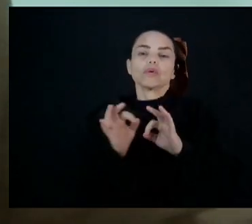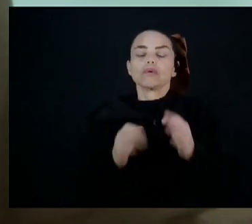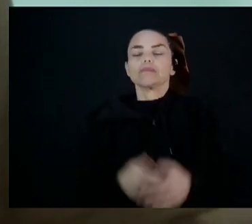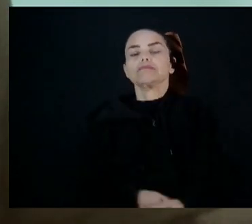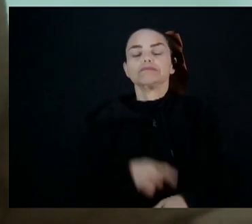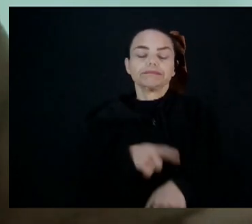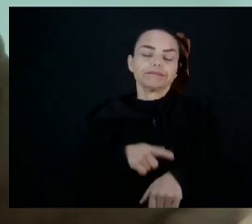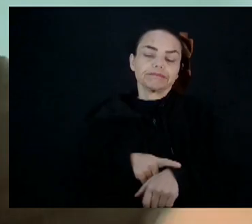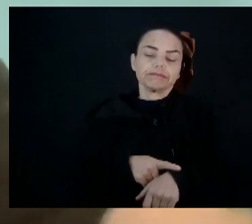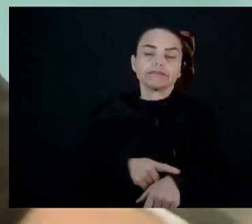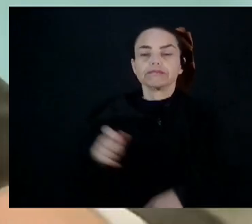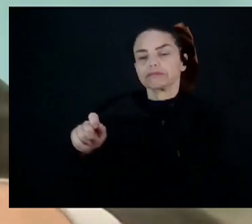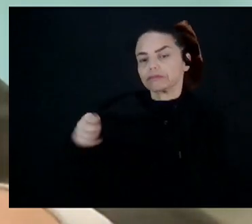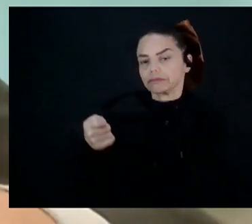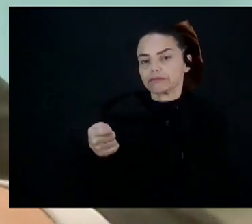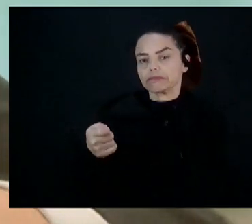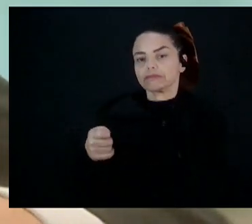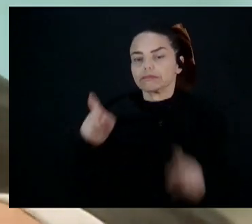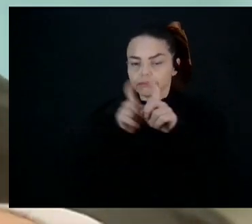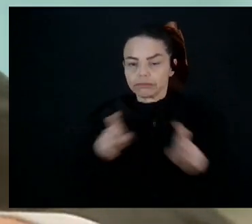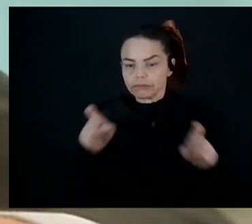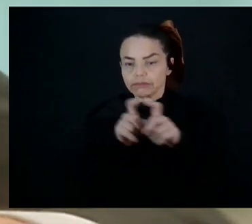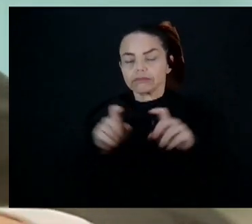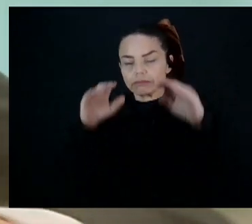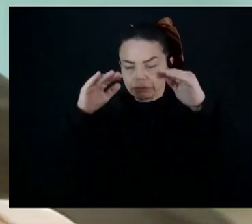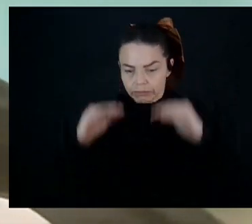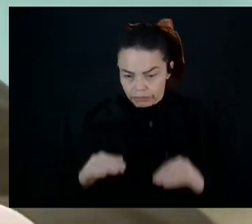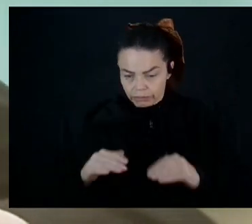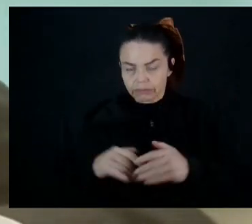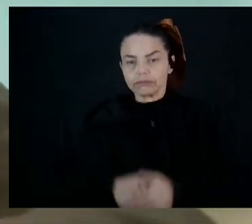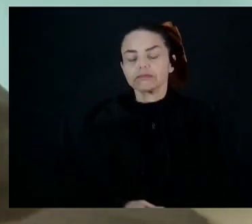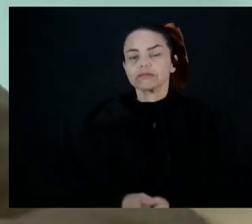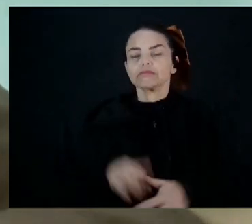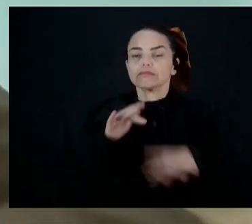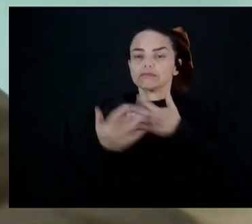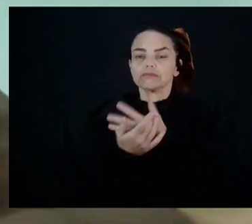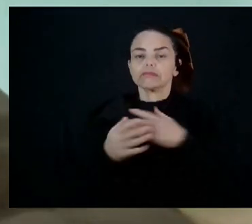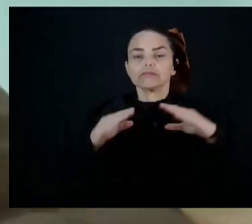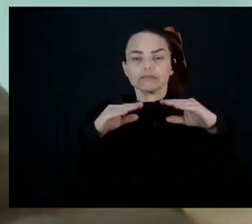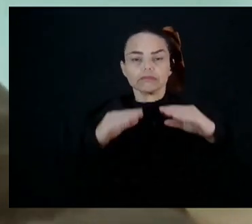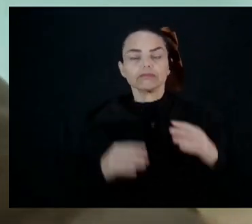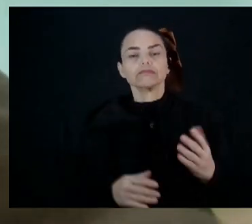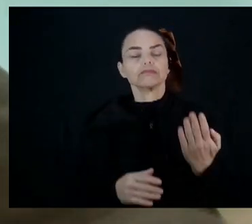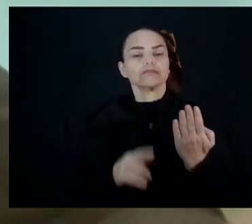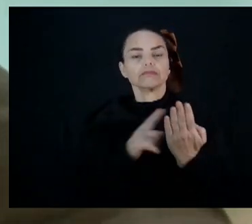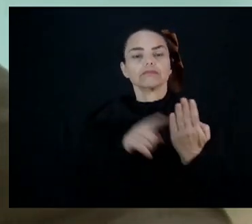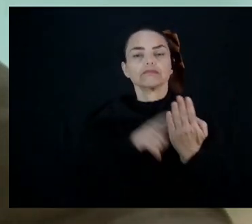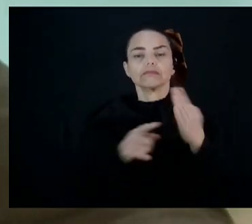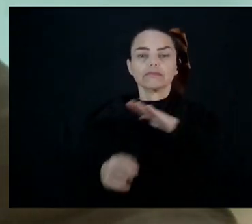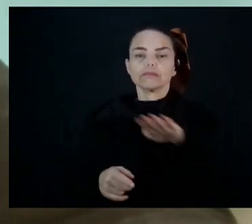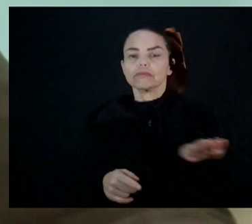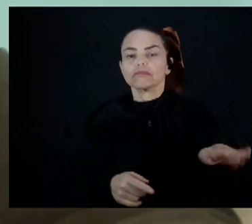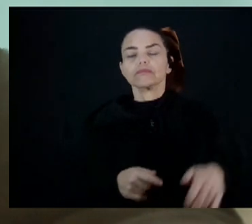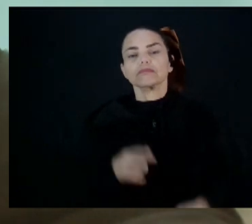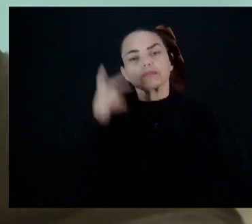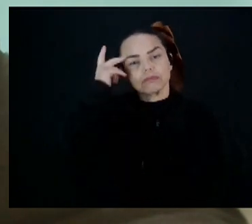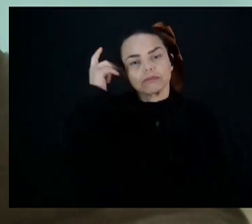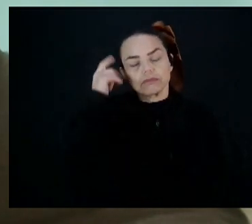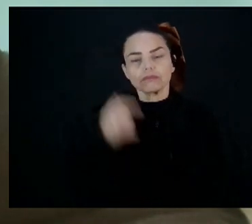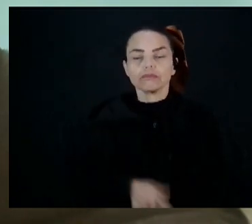desligo o computador, que hora que eu desligo a rede social, como é que eu cultuo esse hábito para que o meu sono